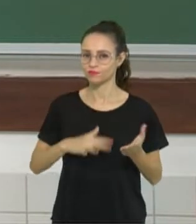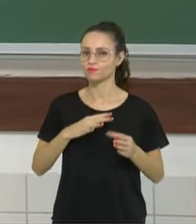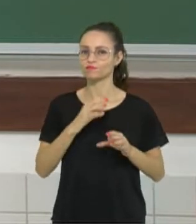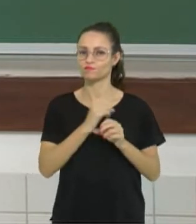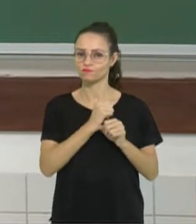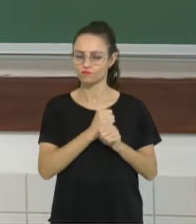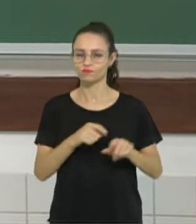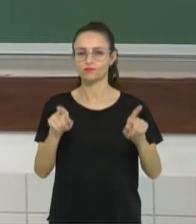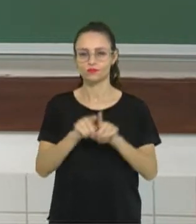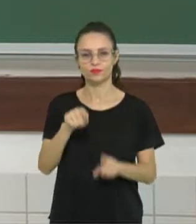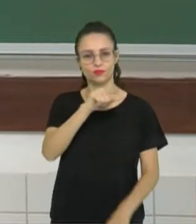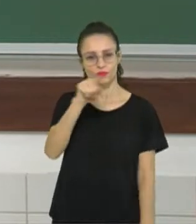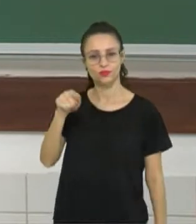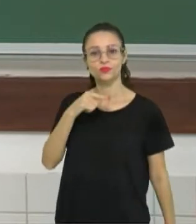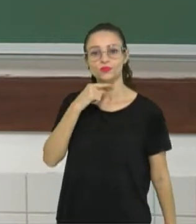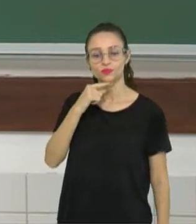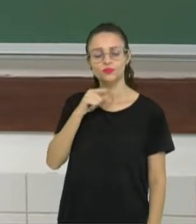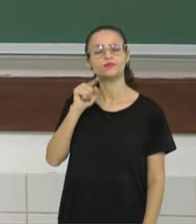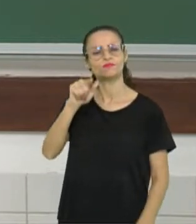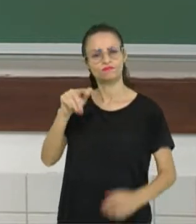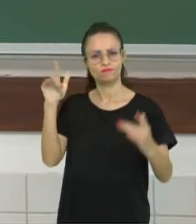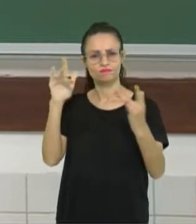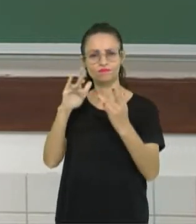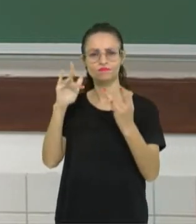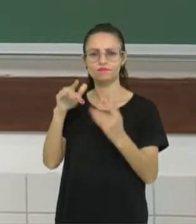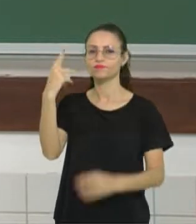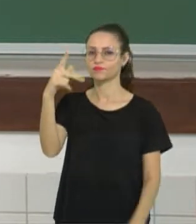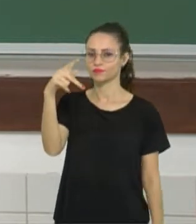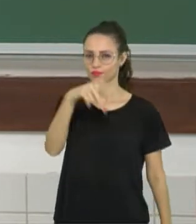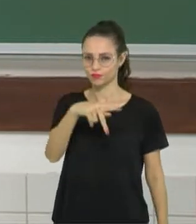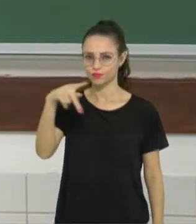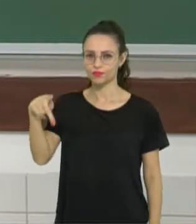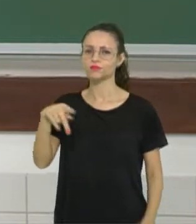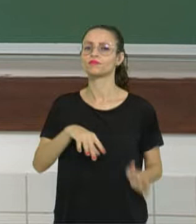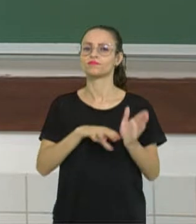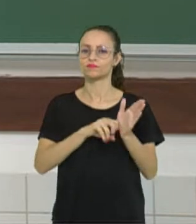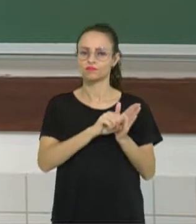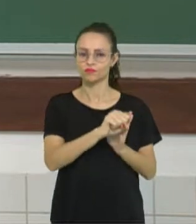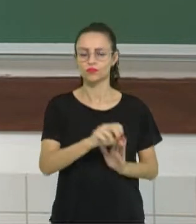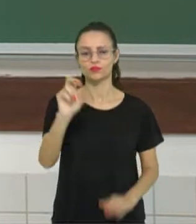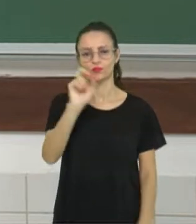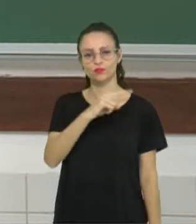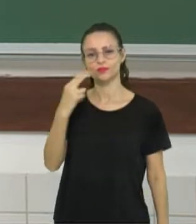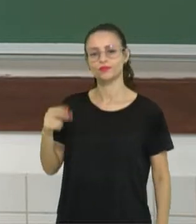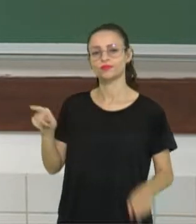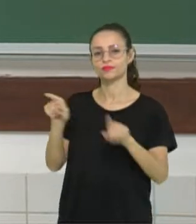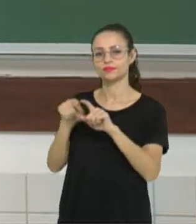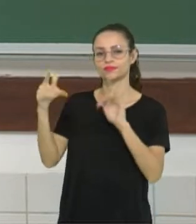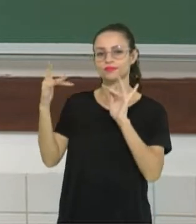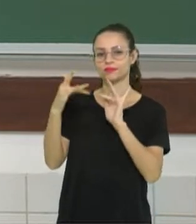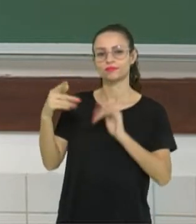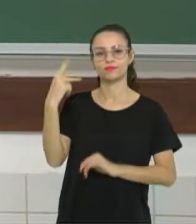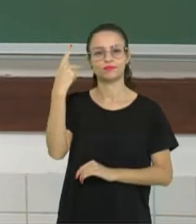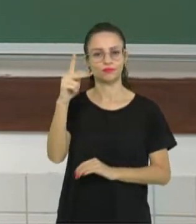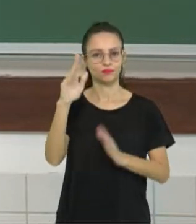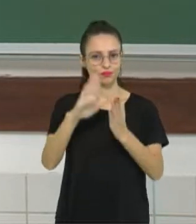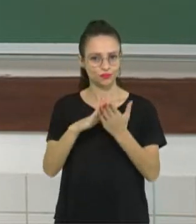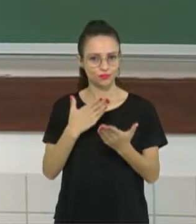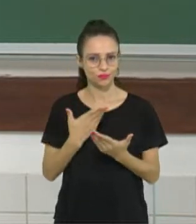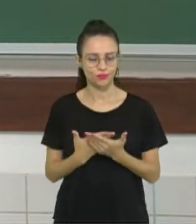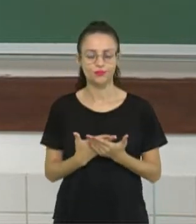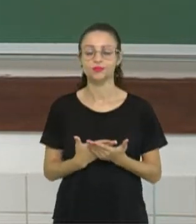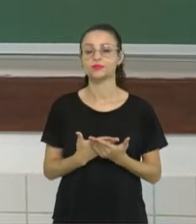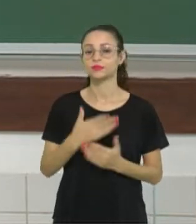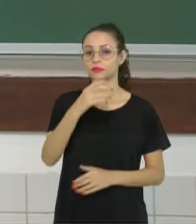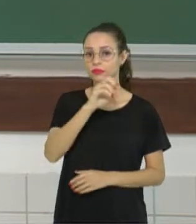tenham alguma dúvida, entre em contato com o seu professor pelo mural do próprio Classroom ou através da escola, caso vocês precisem. E,